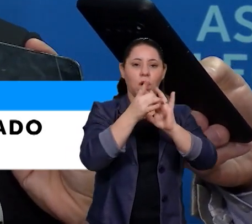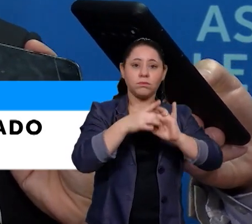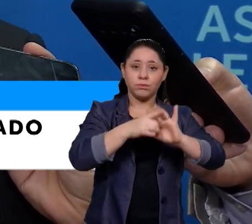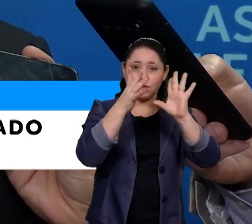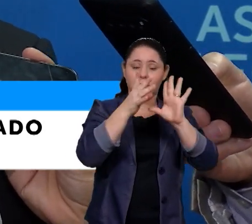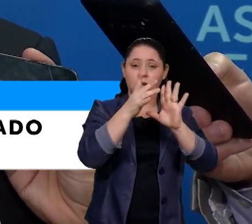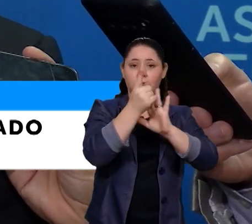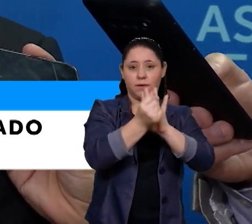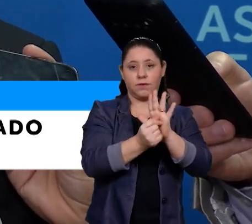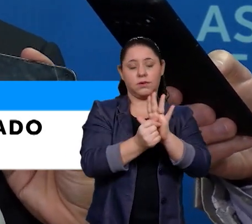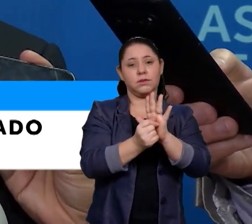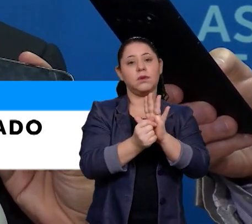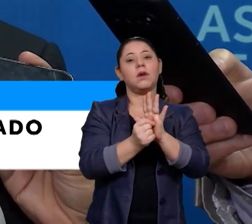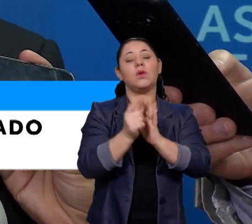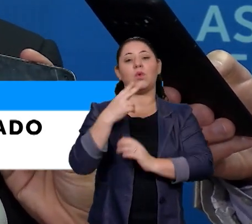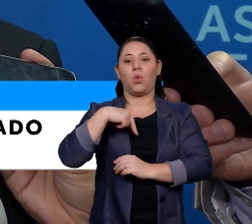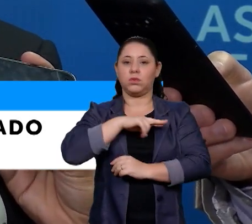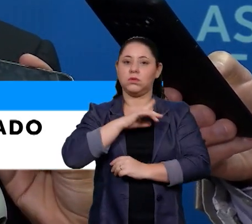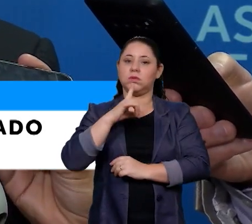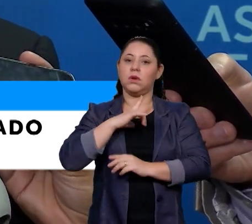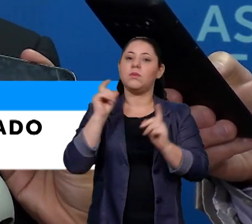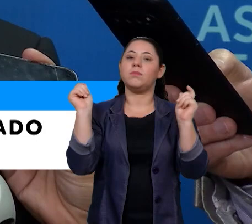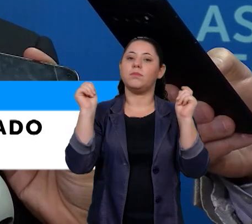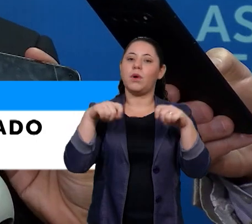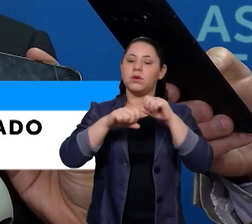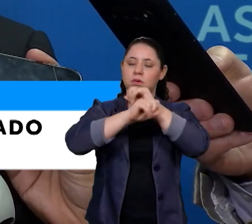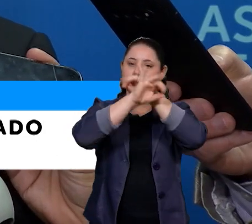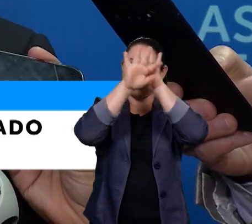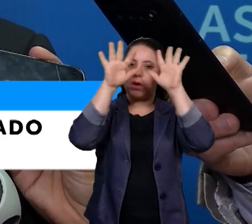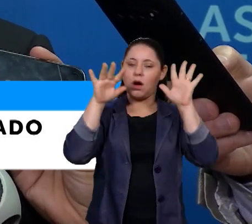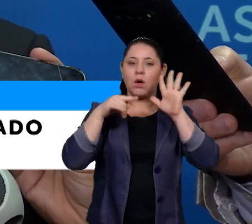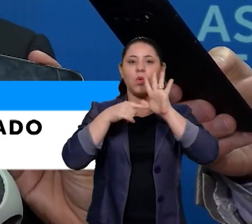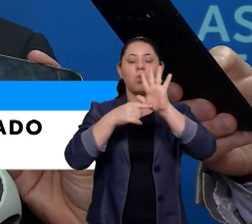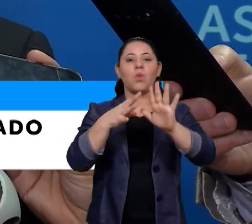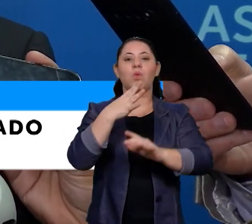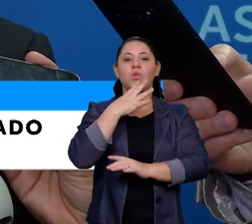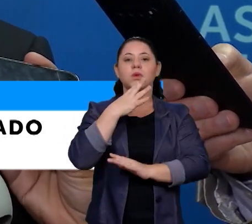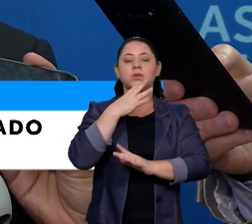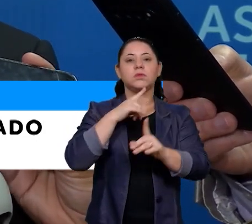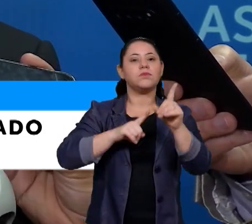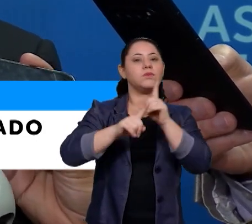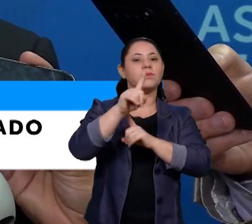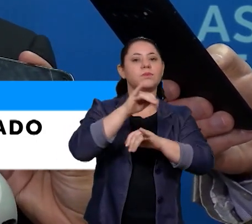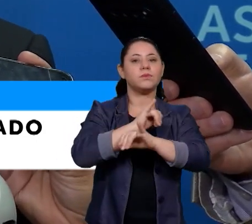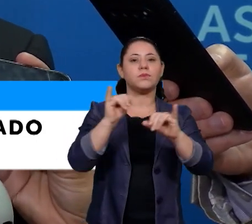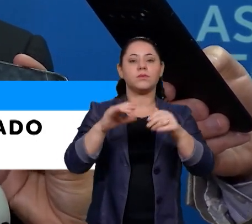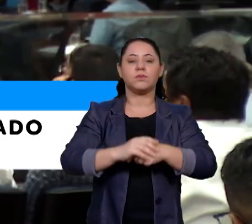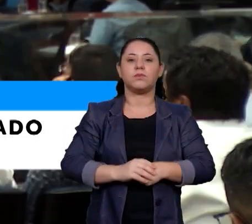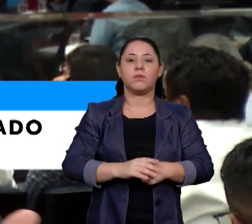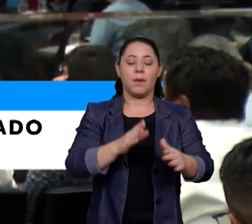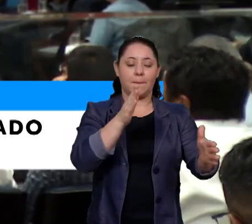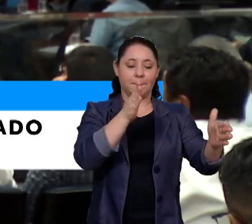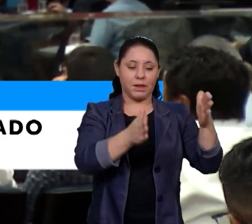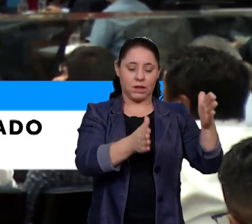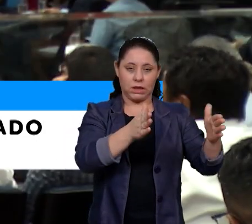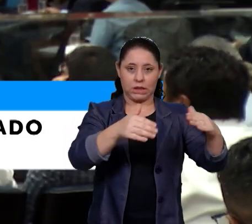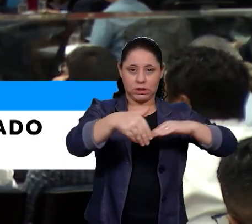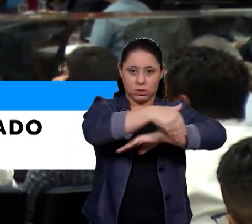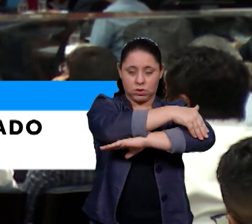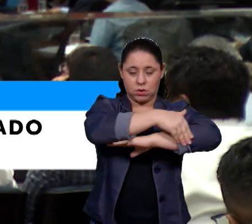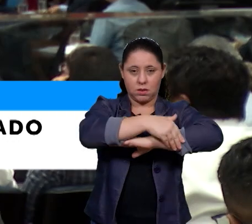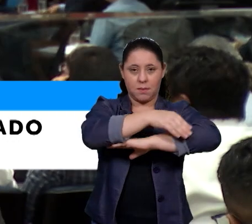da relicitação, para que nós tenhamos, e possamos dar toda a transparência e conhecimento dos dados. O trecho